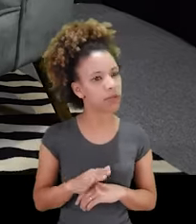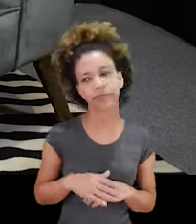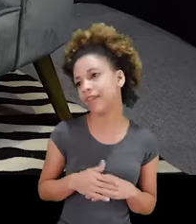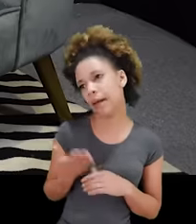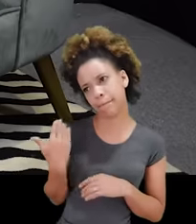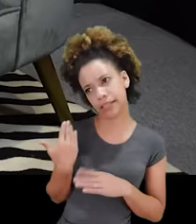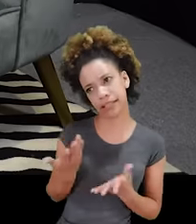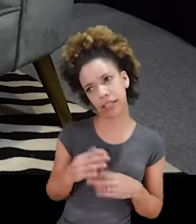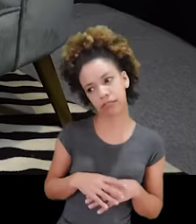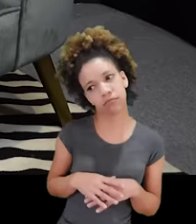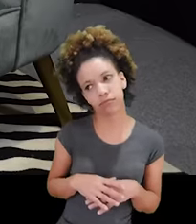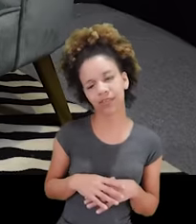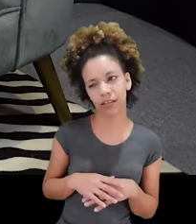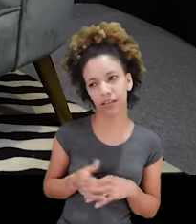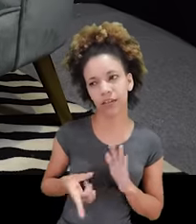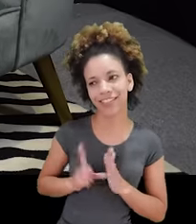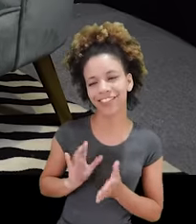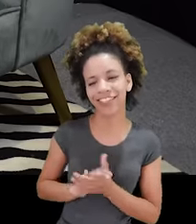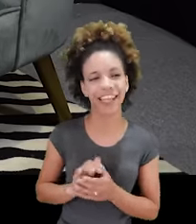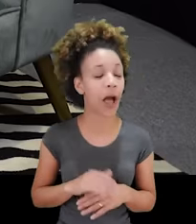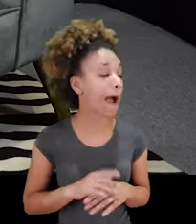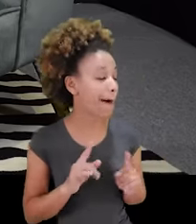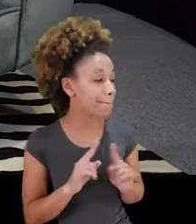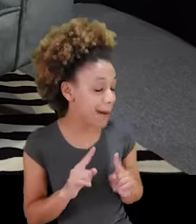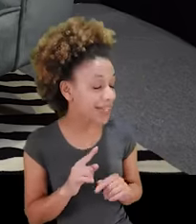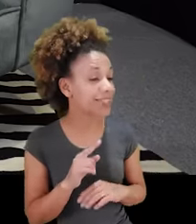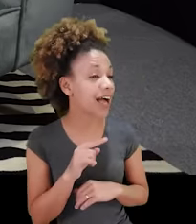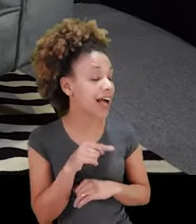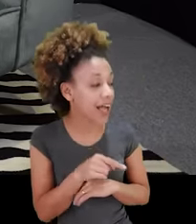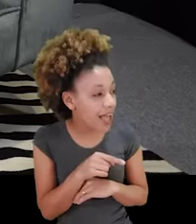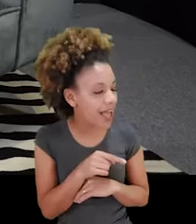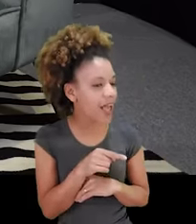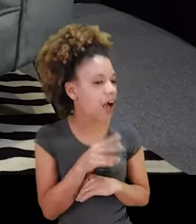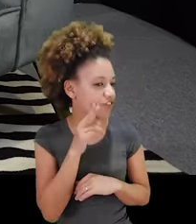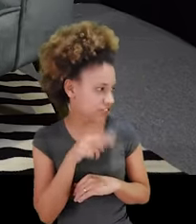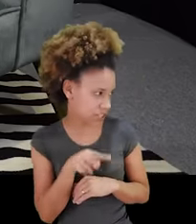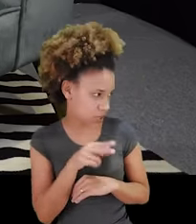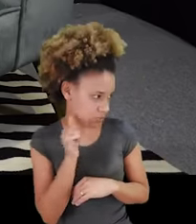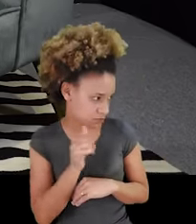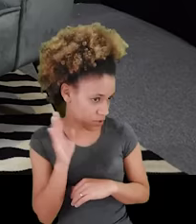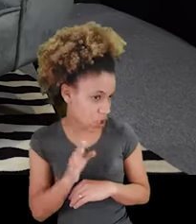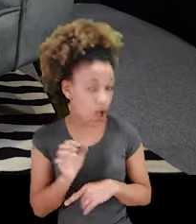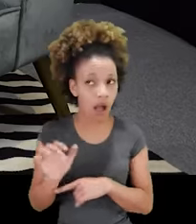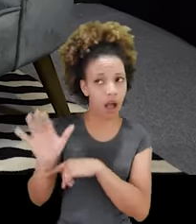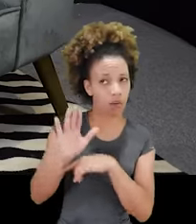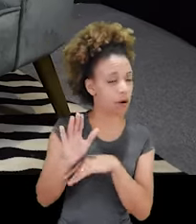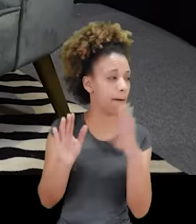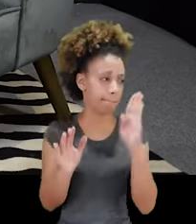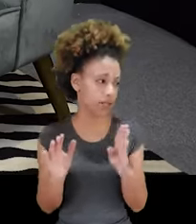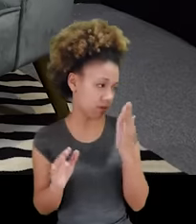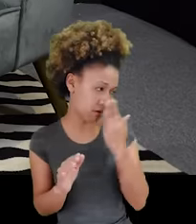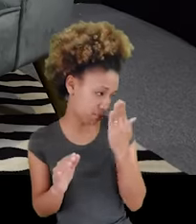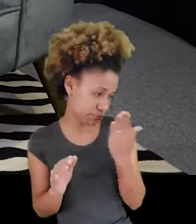amor, passado, né? Tá. Antes da gente se casar. Então, a visão de vocês da mulher brasileira, porque a gente sabe que, no geral, na Europa, a mulher brasileira